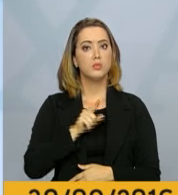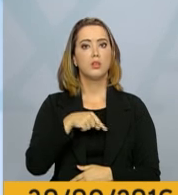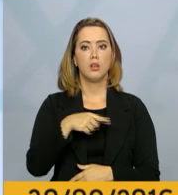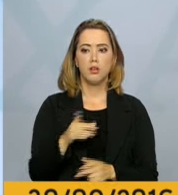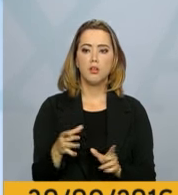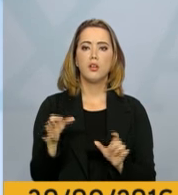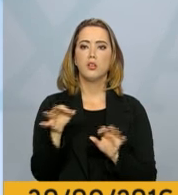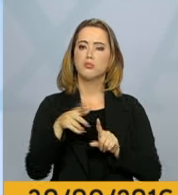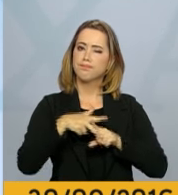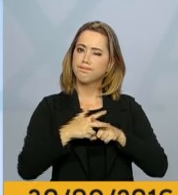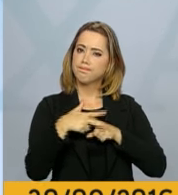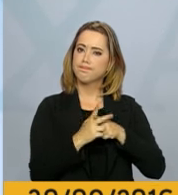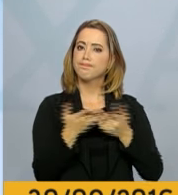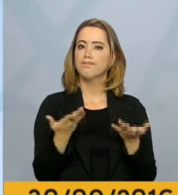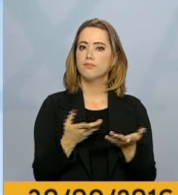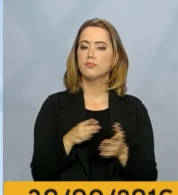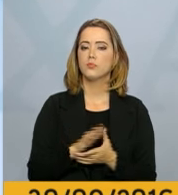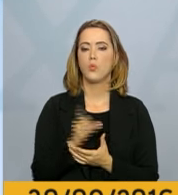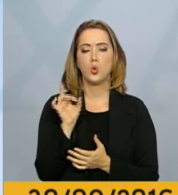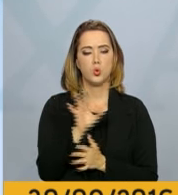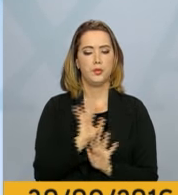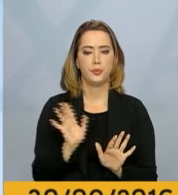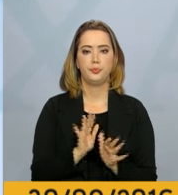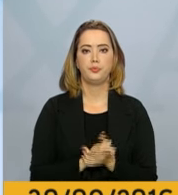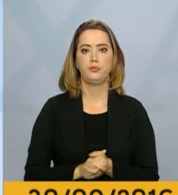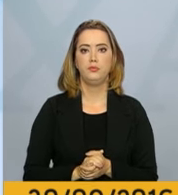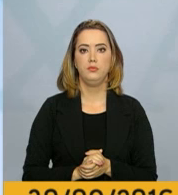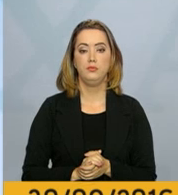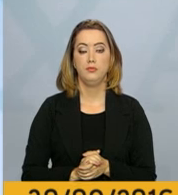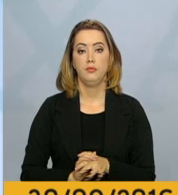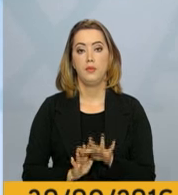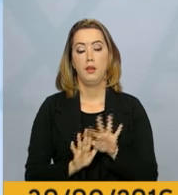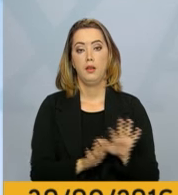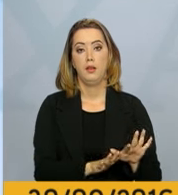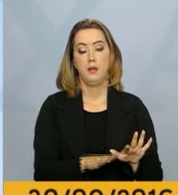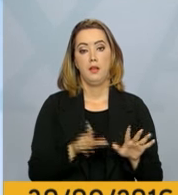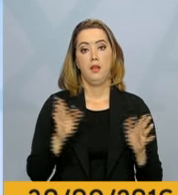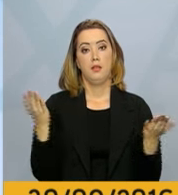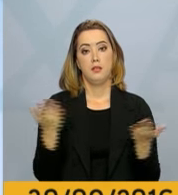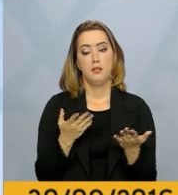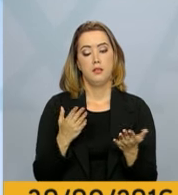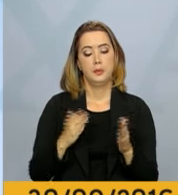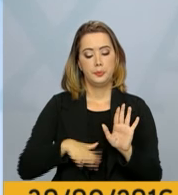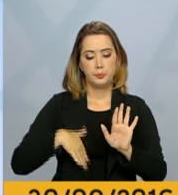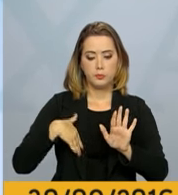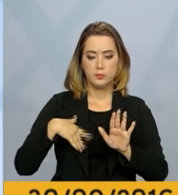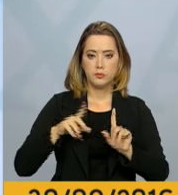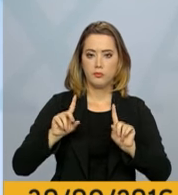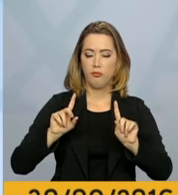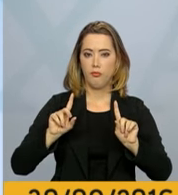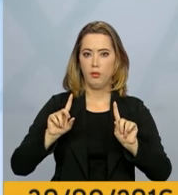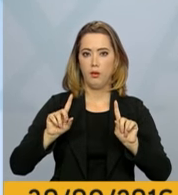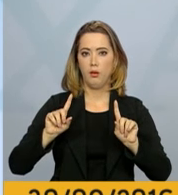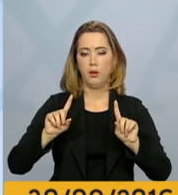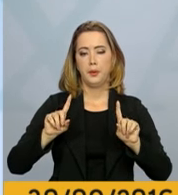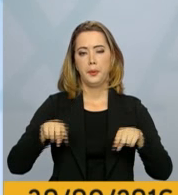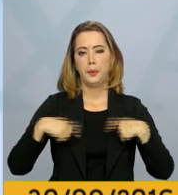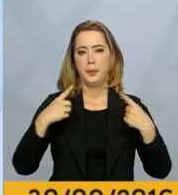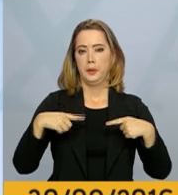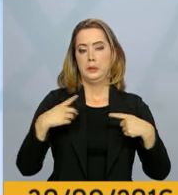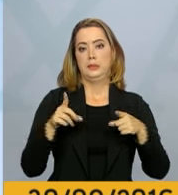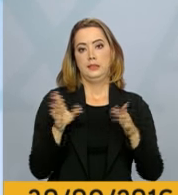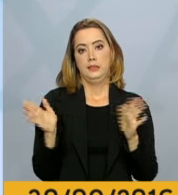pretende adequado, só isso. Portanto, sempre foi essa a nossa obrigação perante a sociedade brasileira,